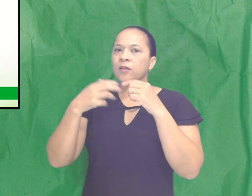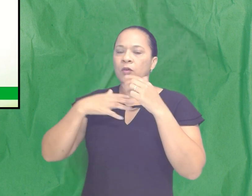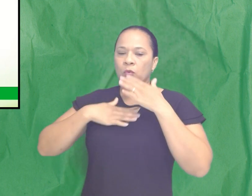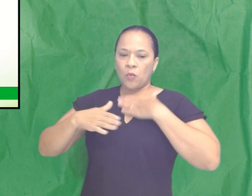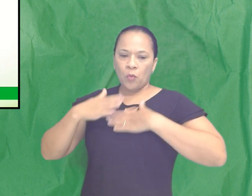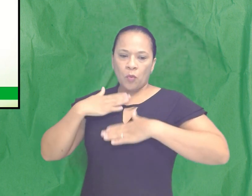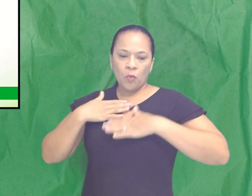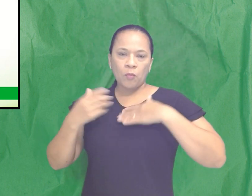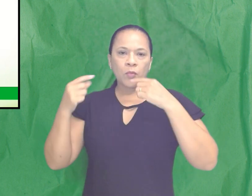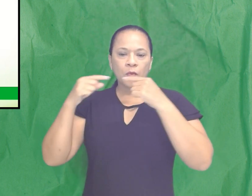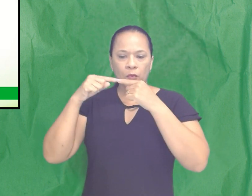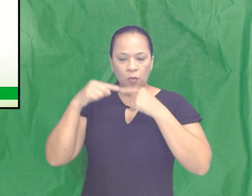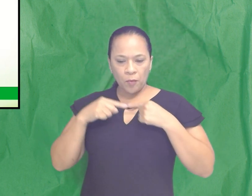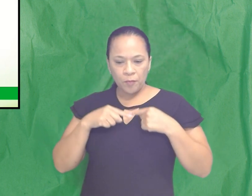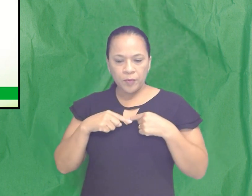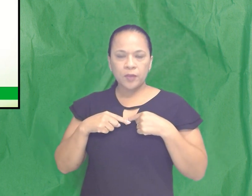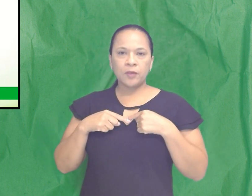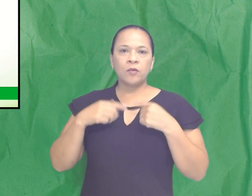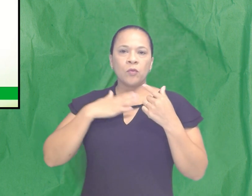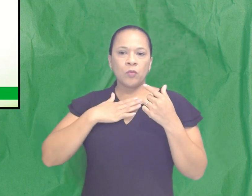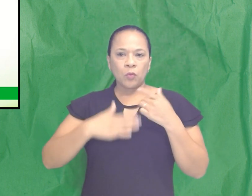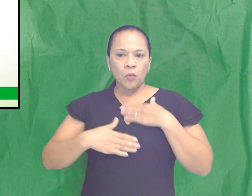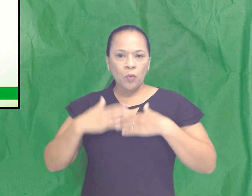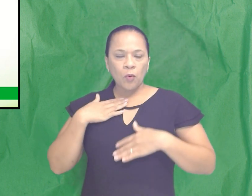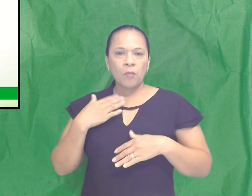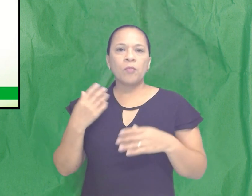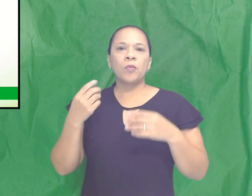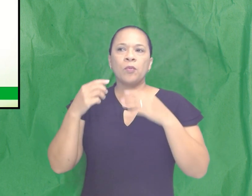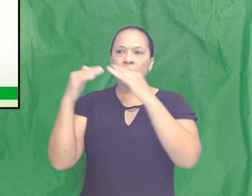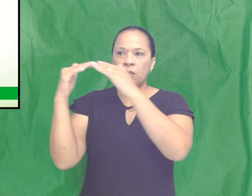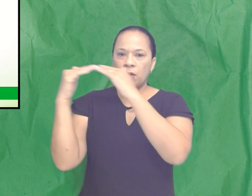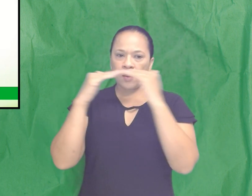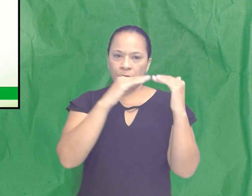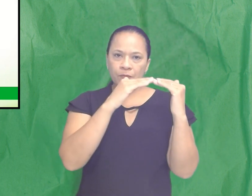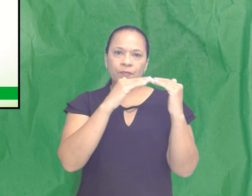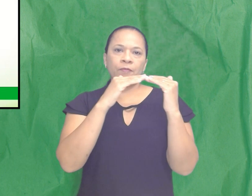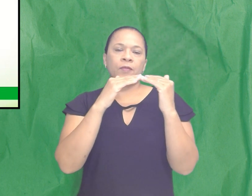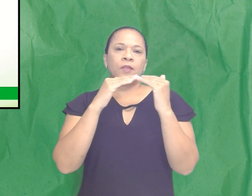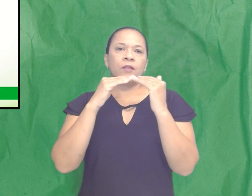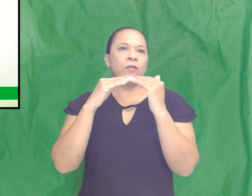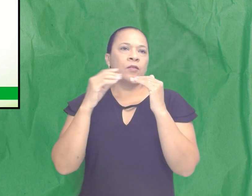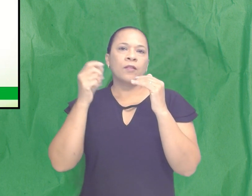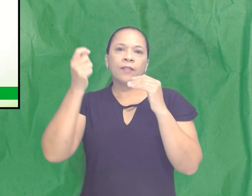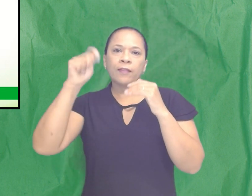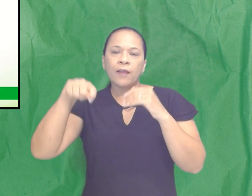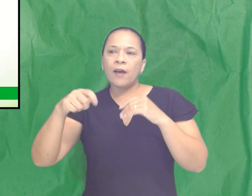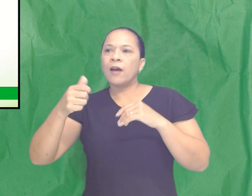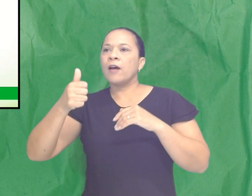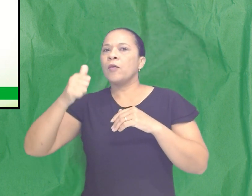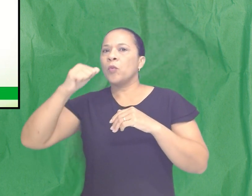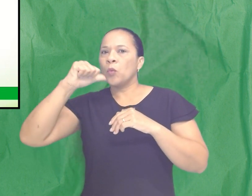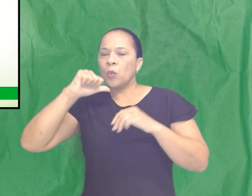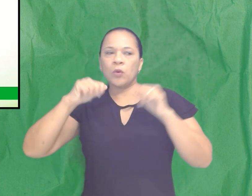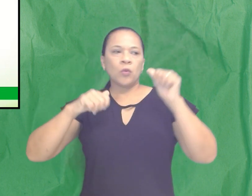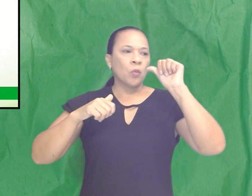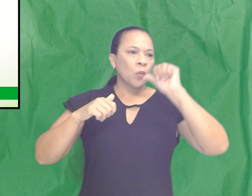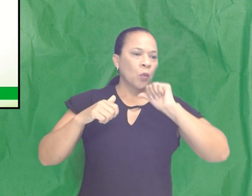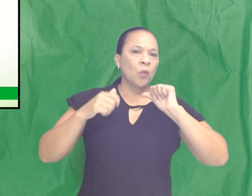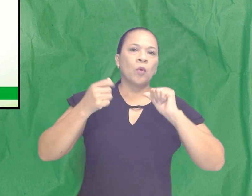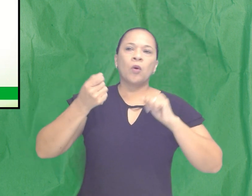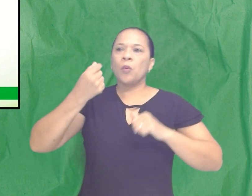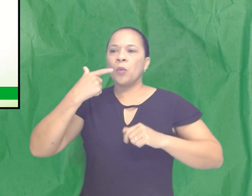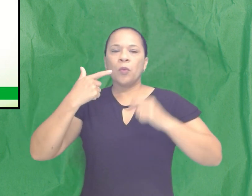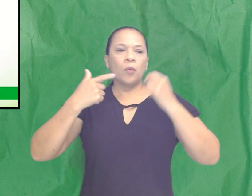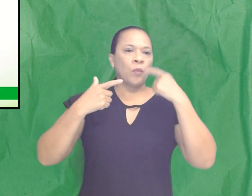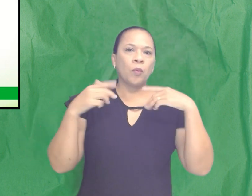bioequivalentes, quando estes possuírem a mesma biodisponibilidade, quando eles são administrados na mesma